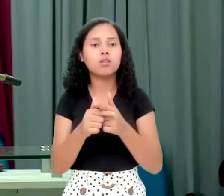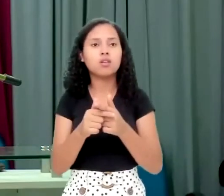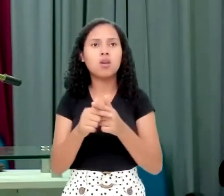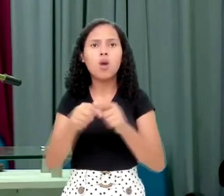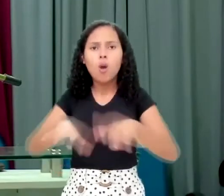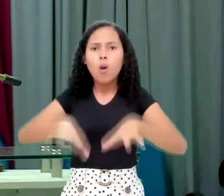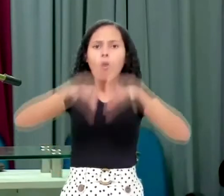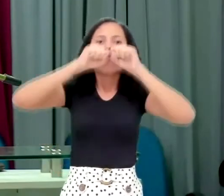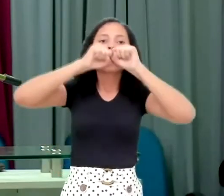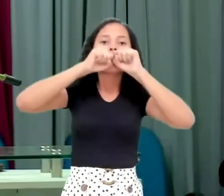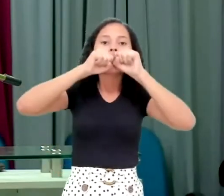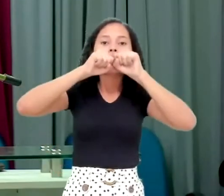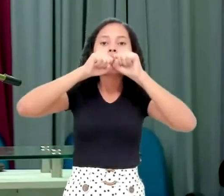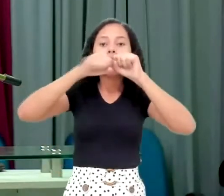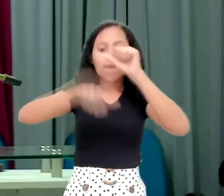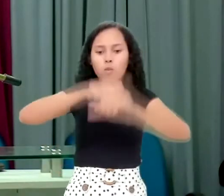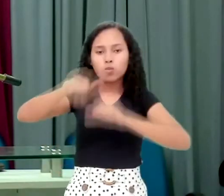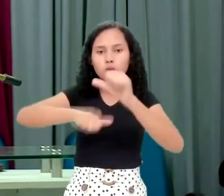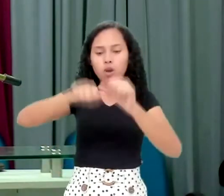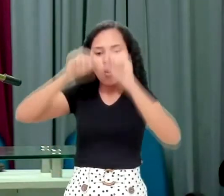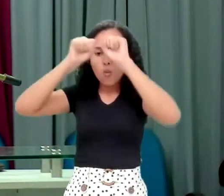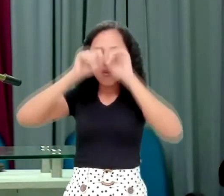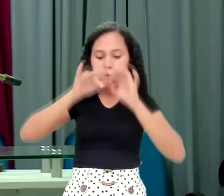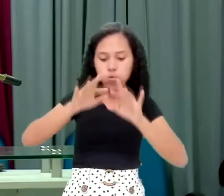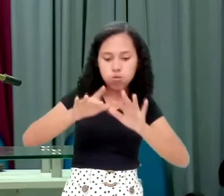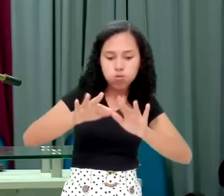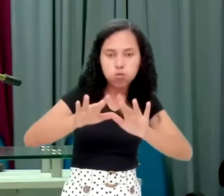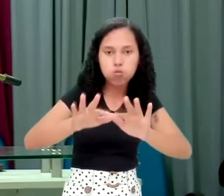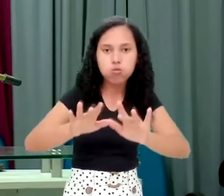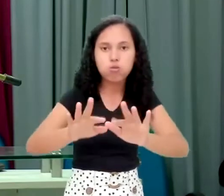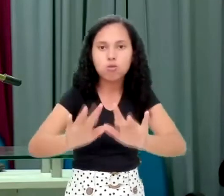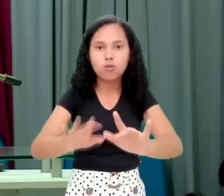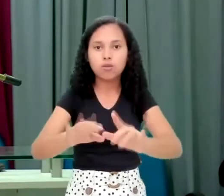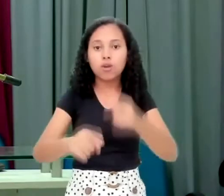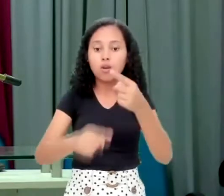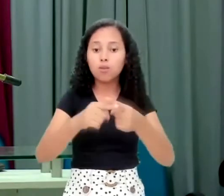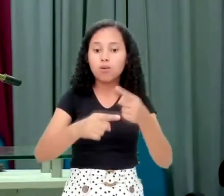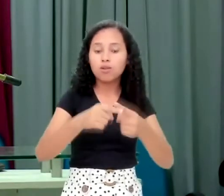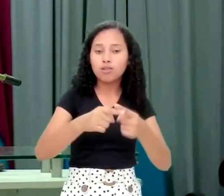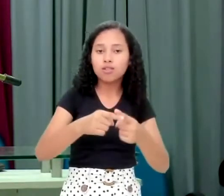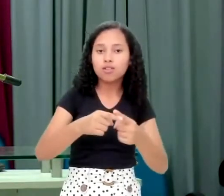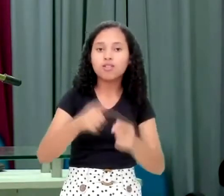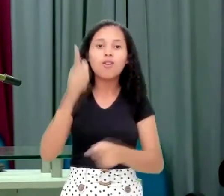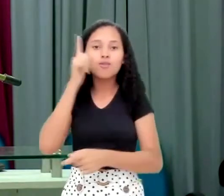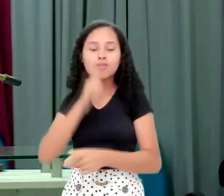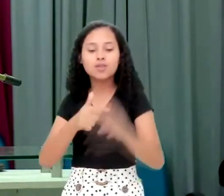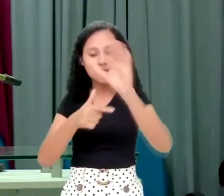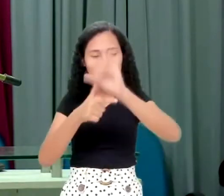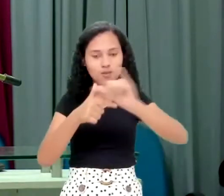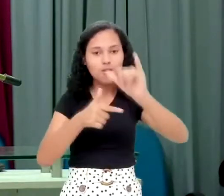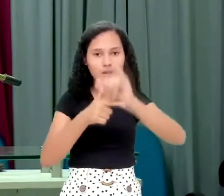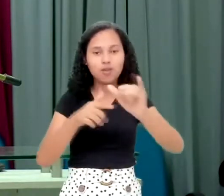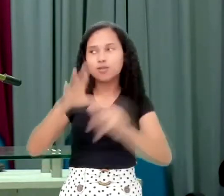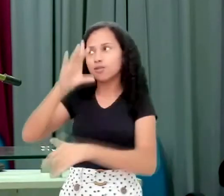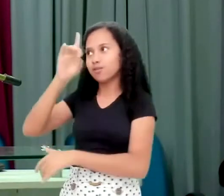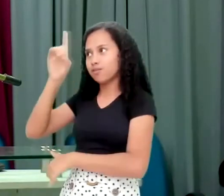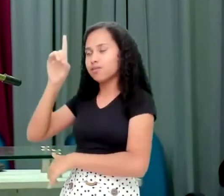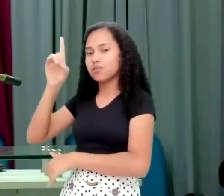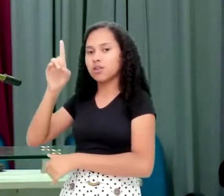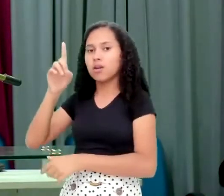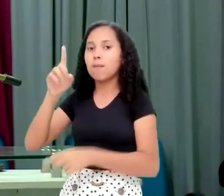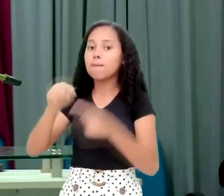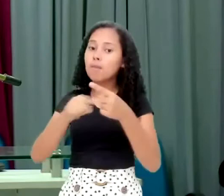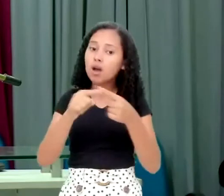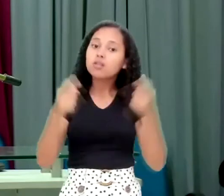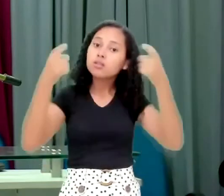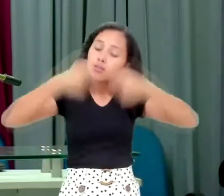vai virar bênção, porque você vai ter conseguido adentrar o trono de Deus. Oh, glória a Jesus. Mas para isso